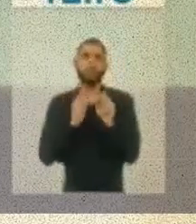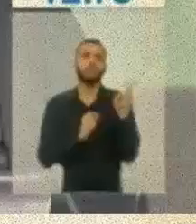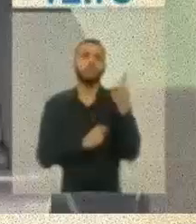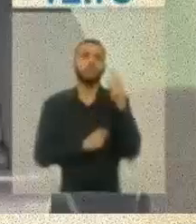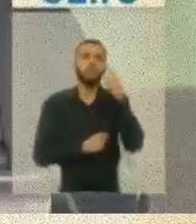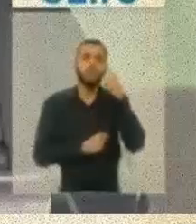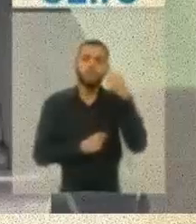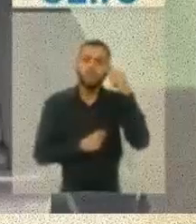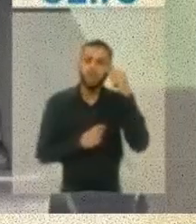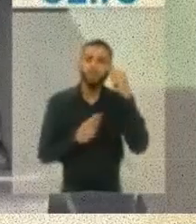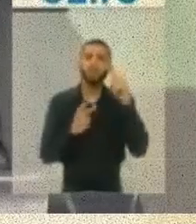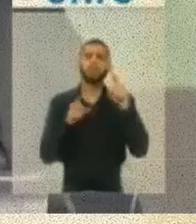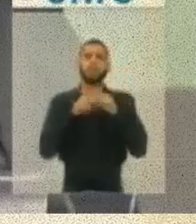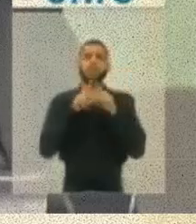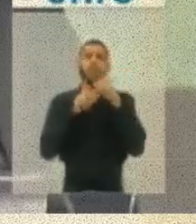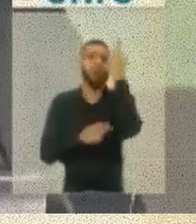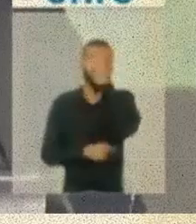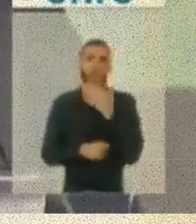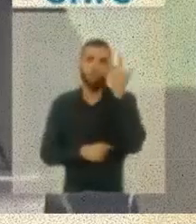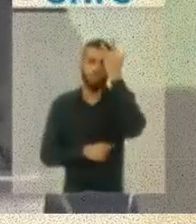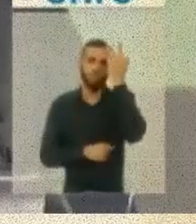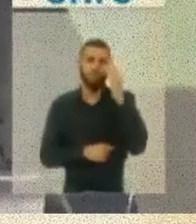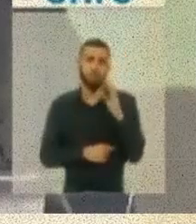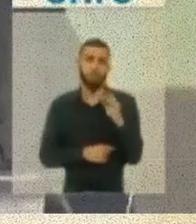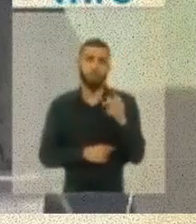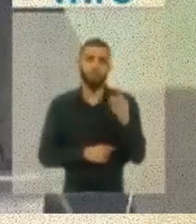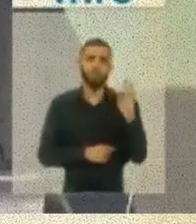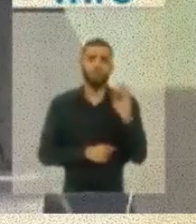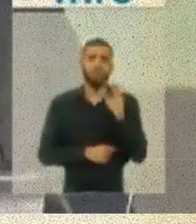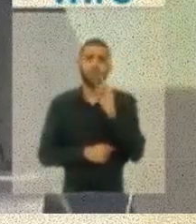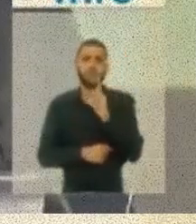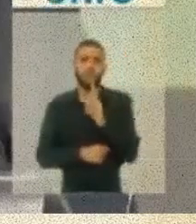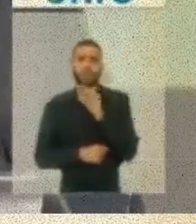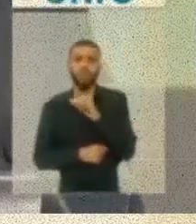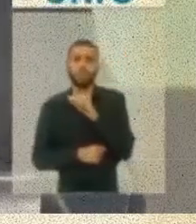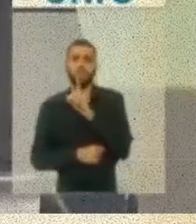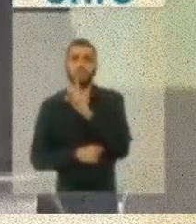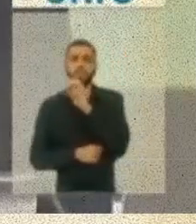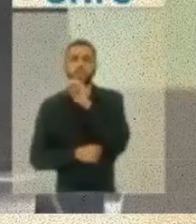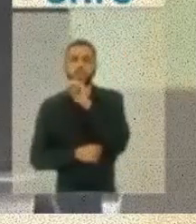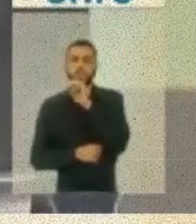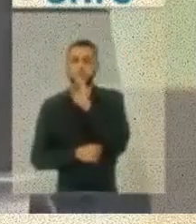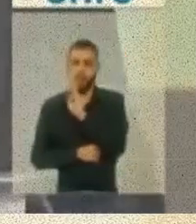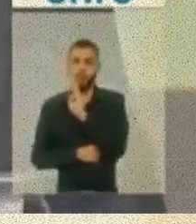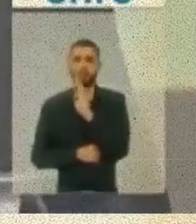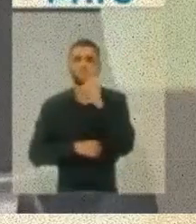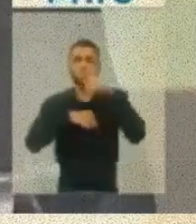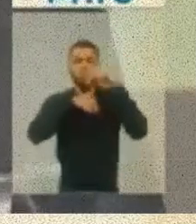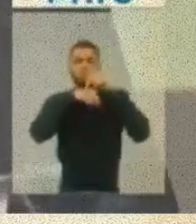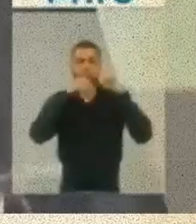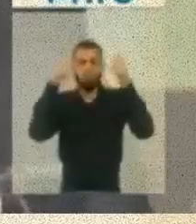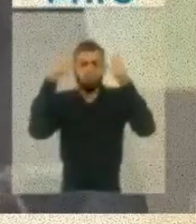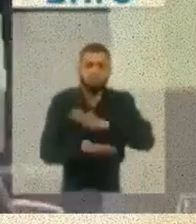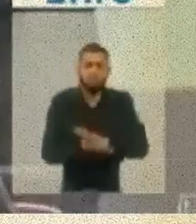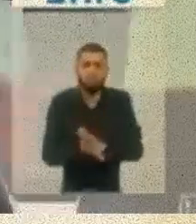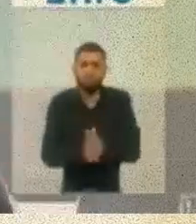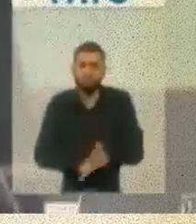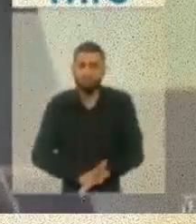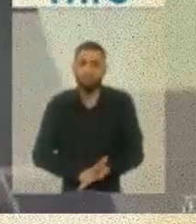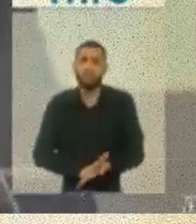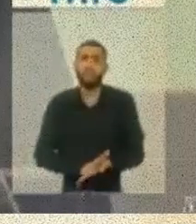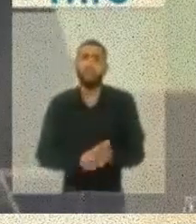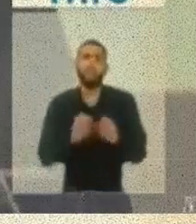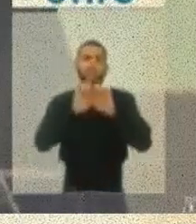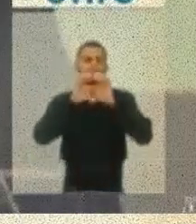eles da Ribeira eles e Haddad PT PMDB afundar o país e botar o país nessa